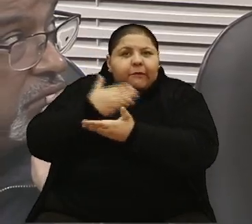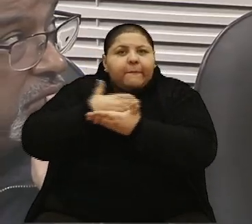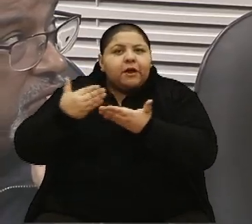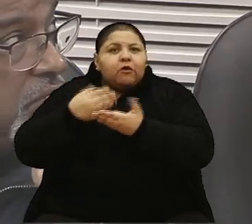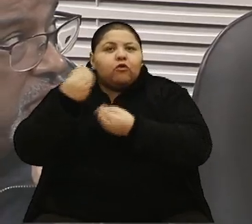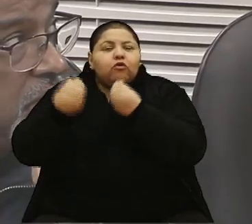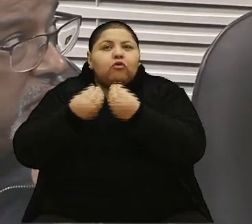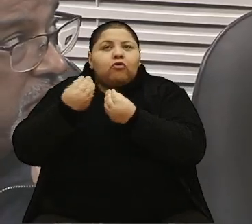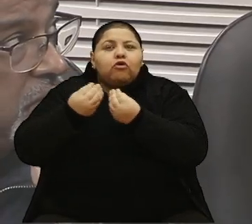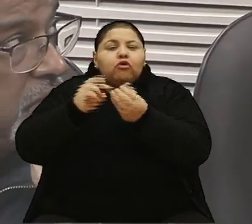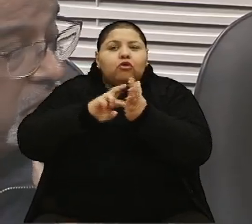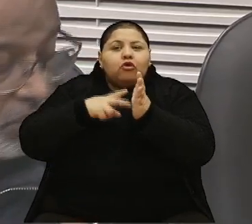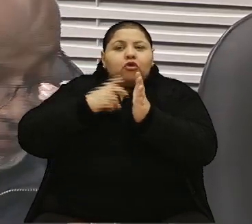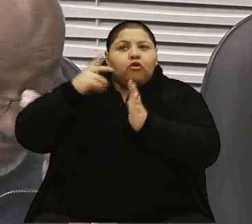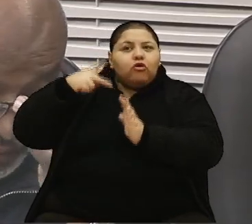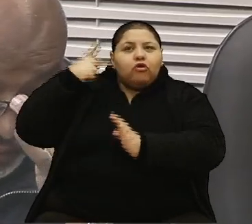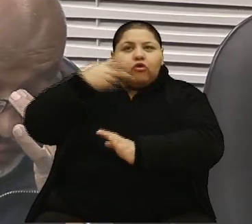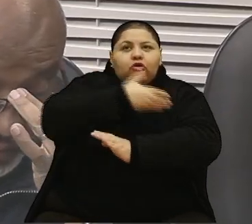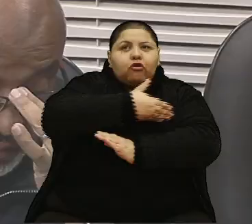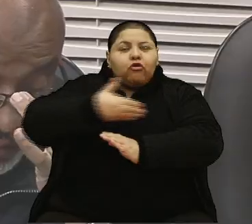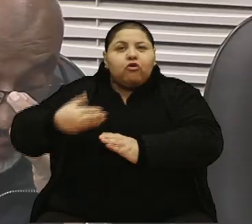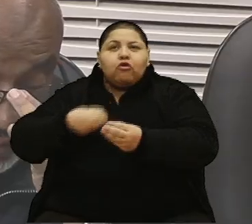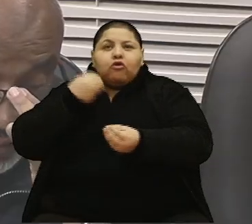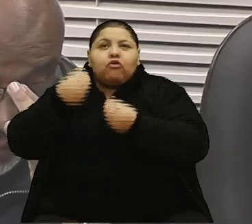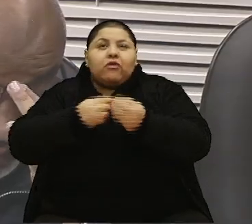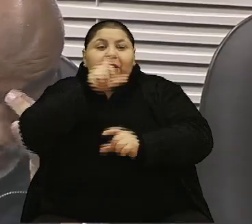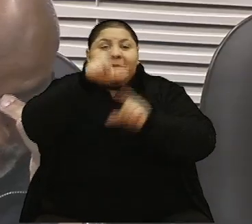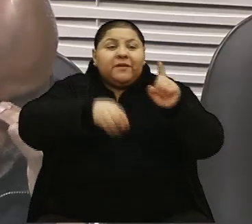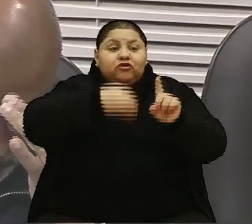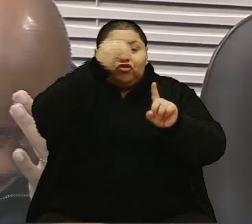é políticas públicas e o que é pessoa de vulnerabilidade